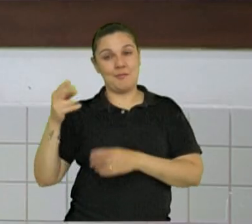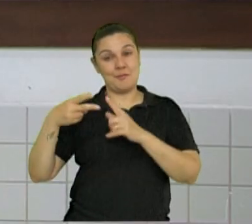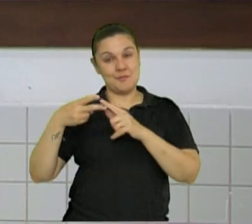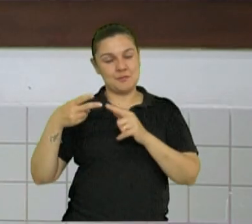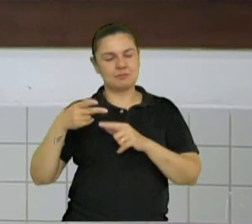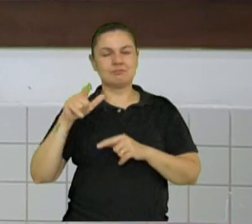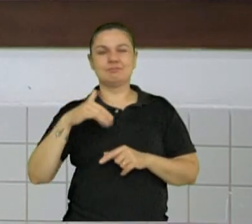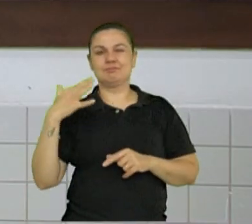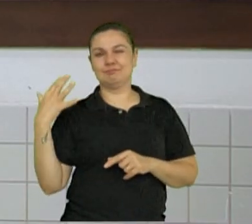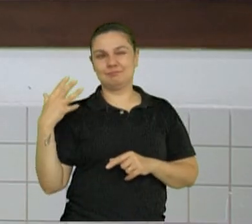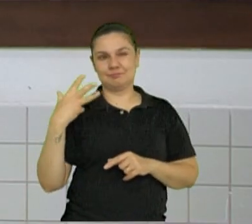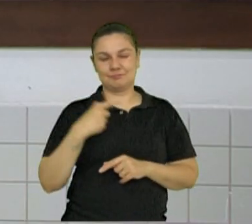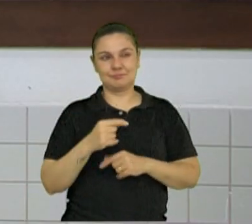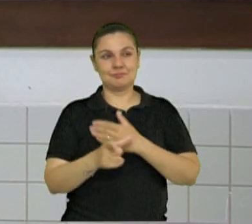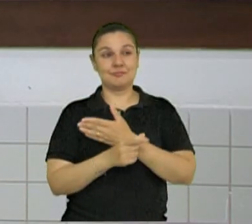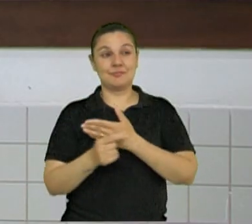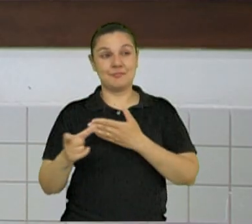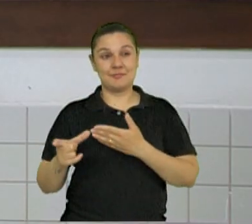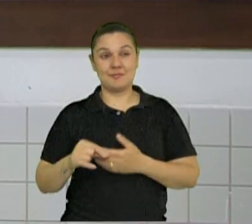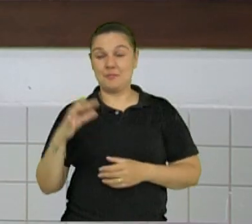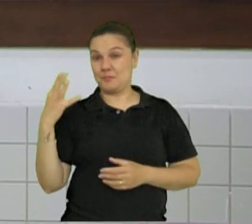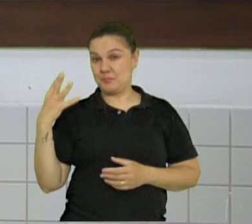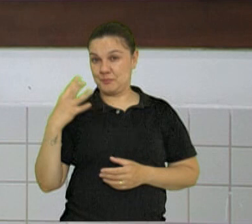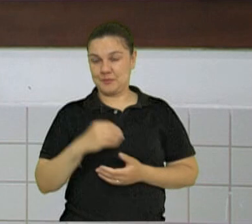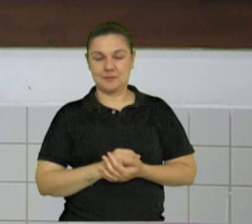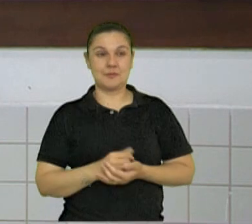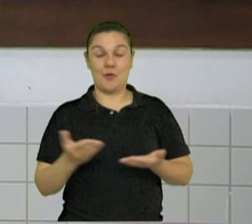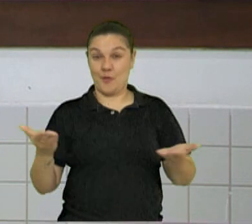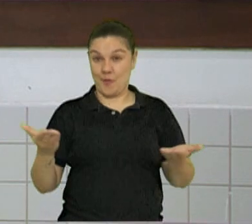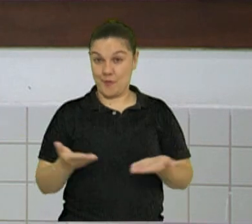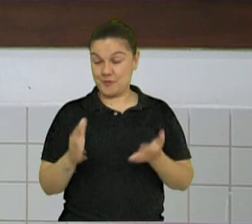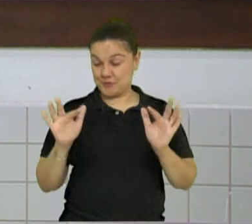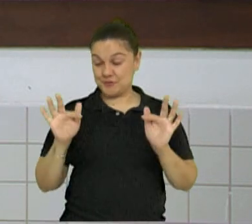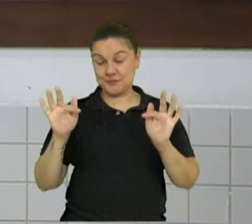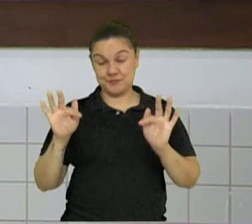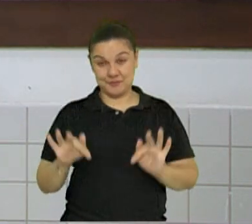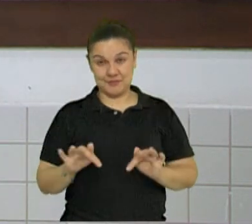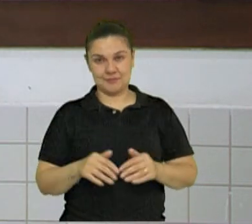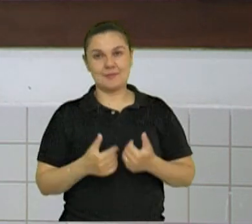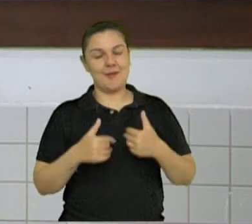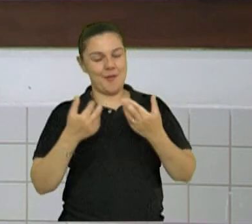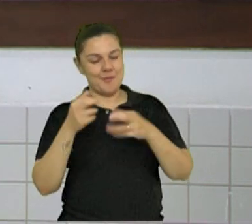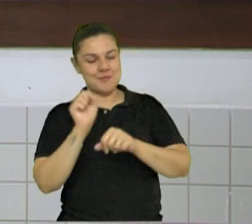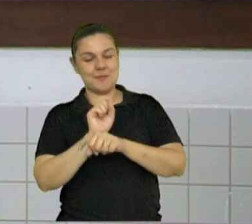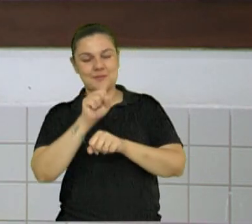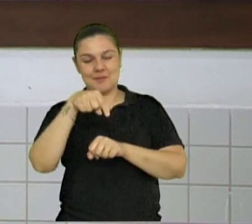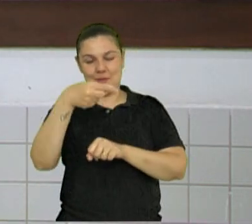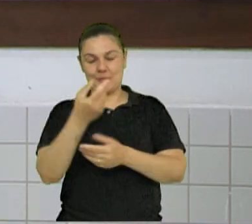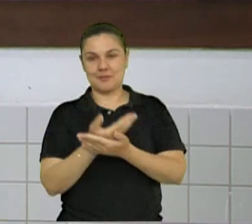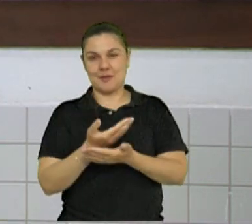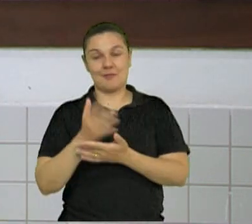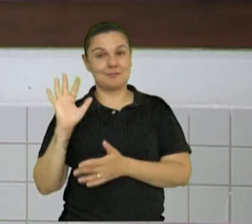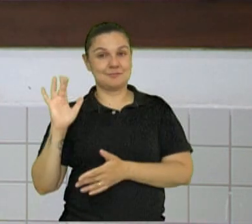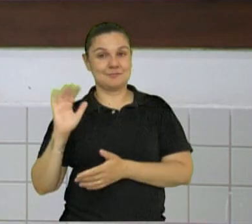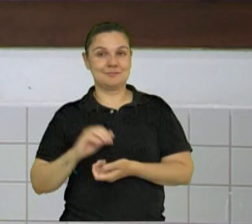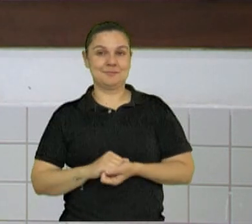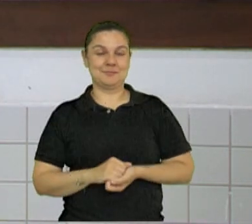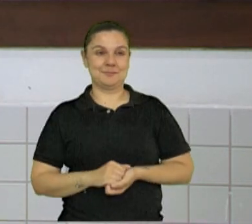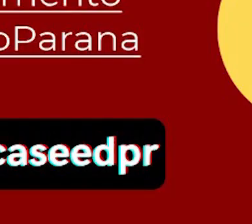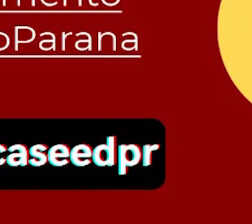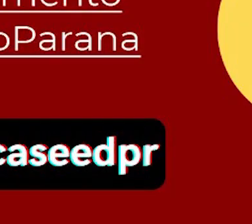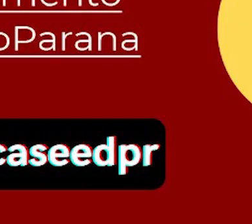viniciusdemorais.com.br, que é o escritor do soneto de fidelidade. Por hoje, eu fico por aqui, espero vocês na nossa próxima aula e até lá!